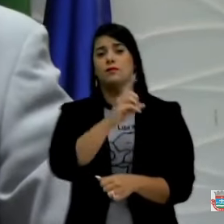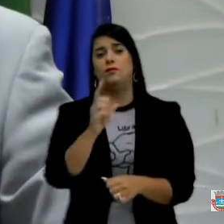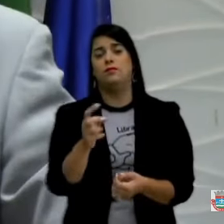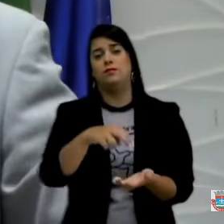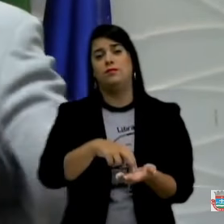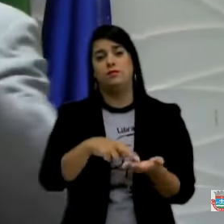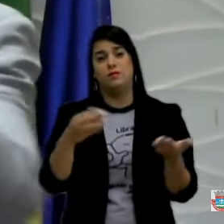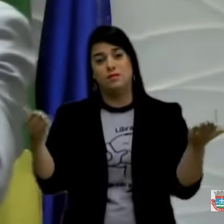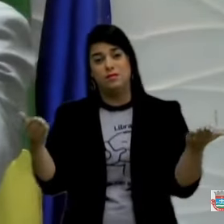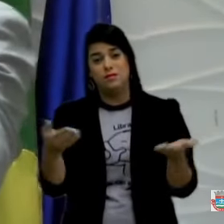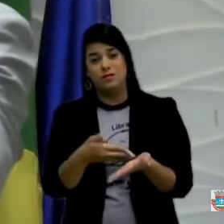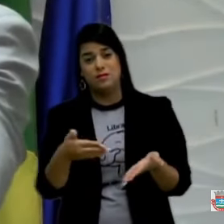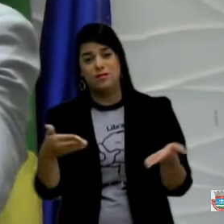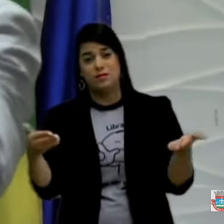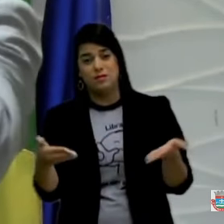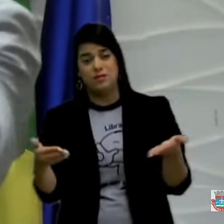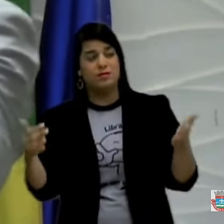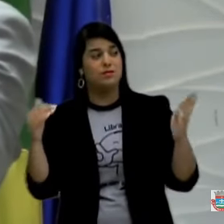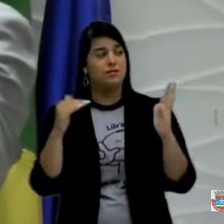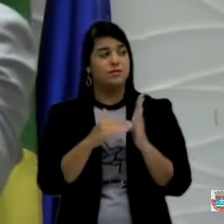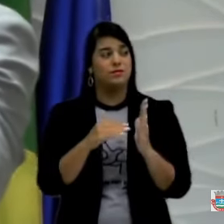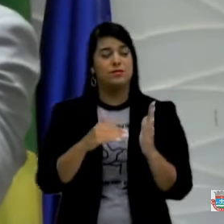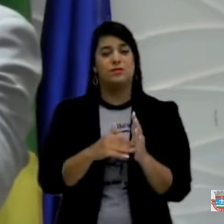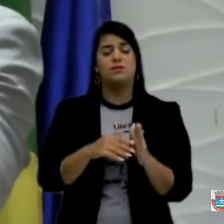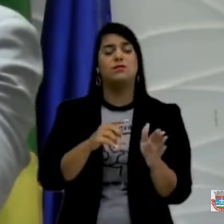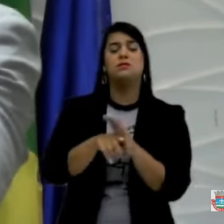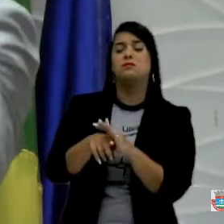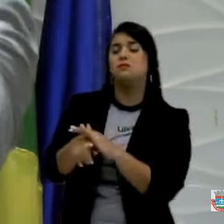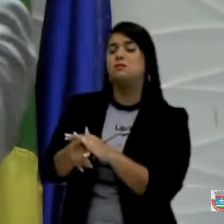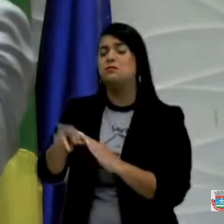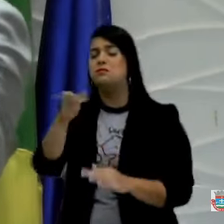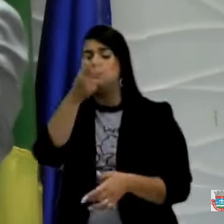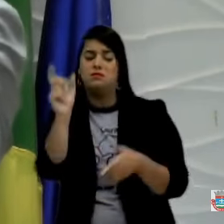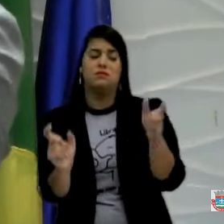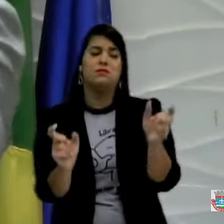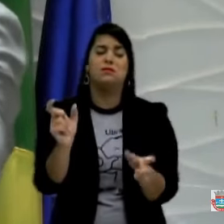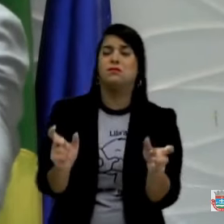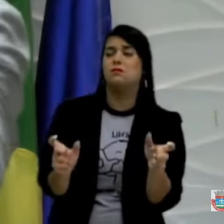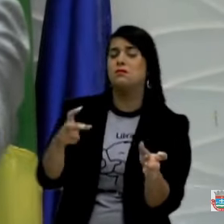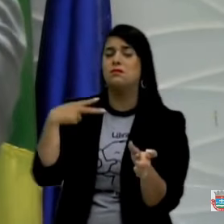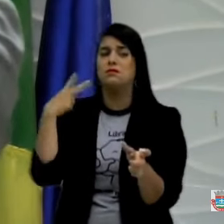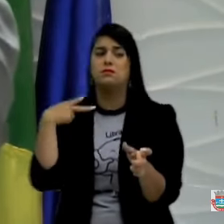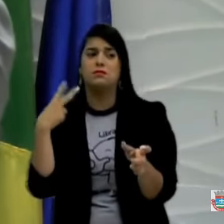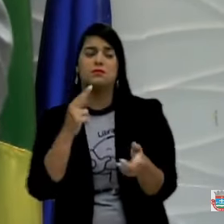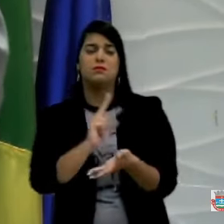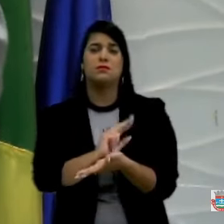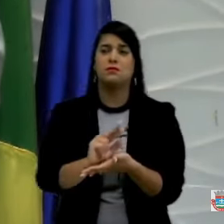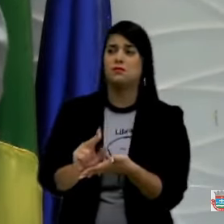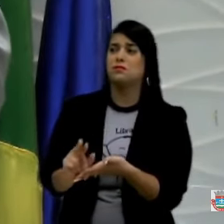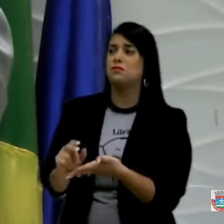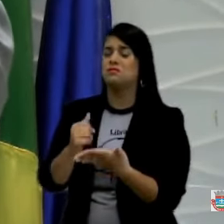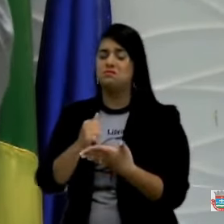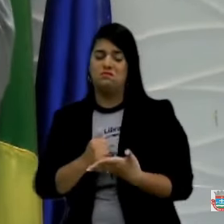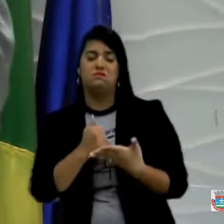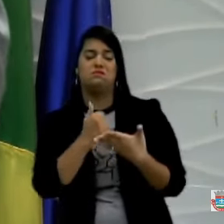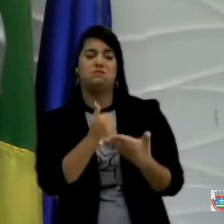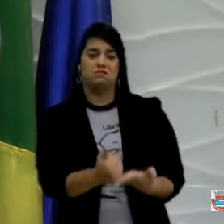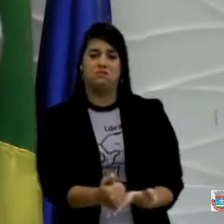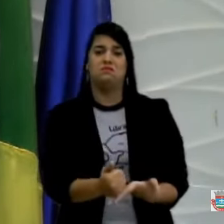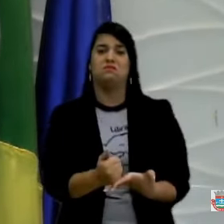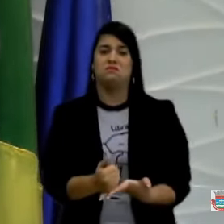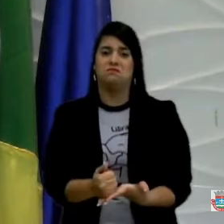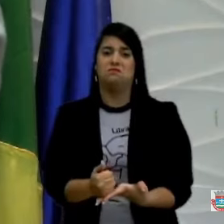hoje aí eu pergunto a esses LAMB bota esses vereador que presta serviço a